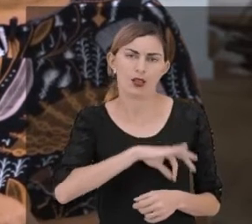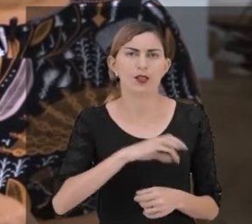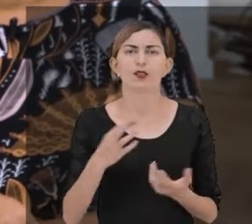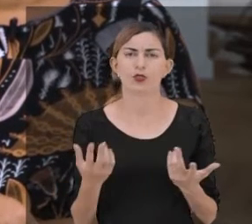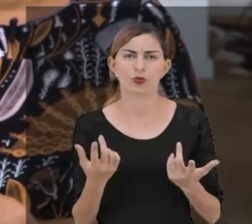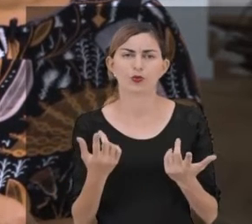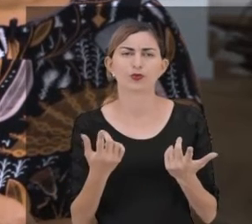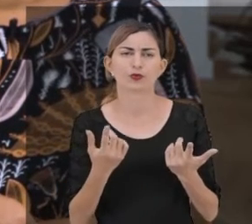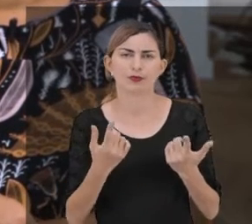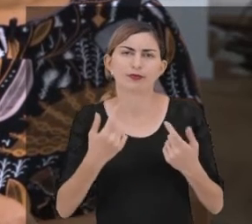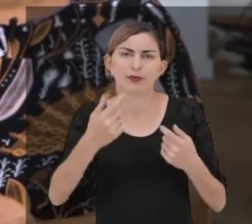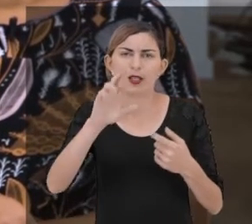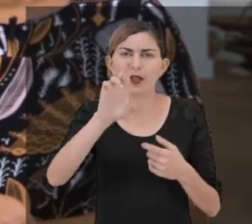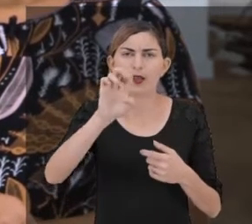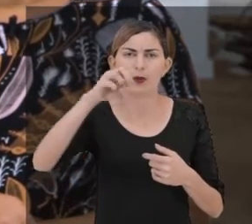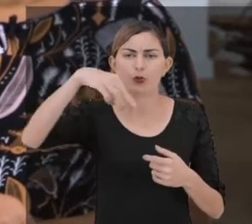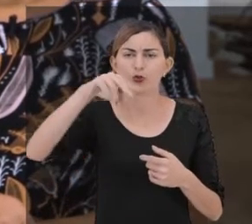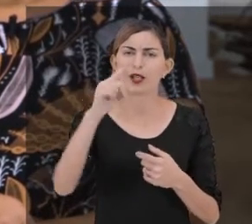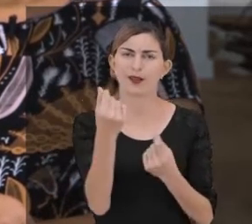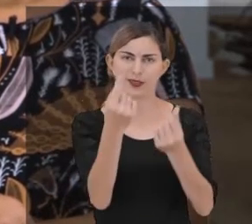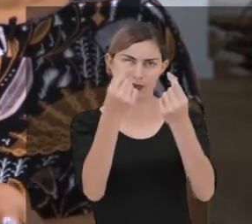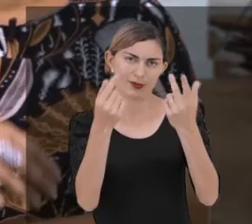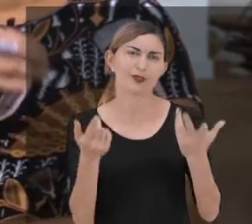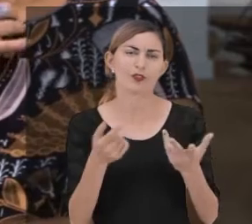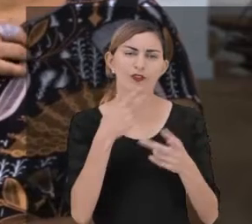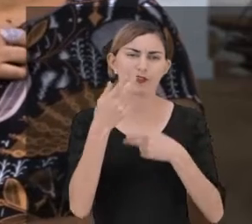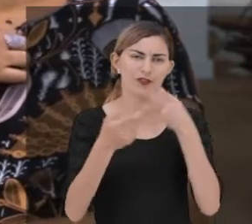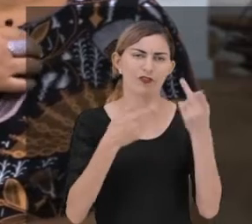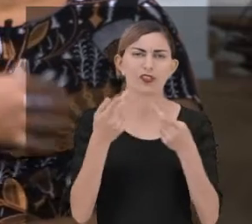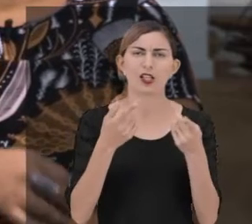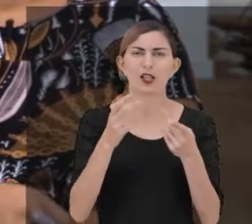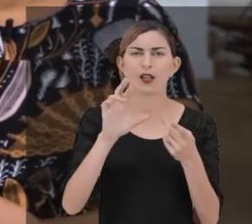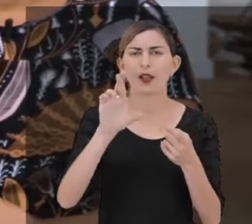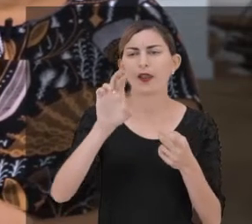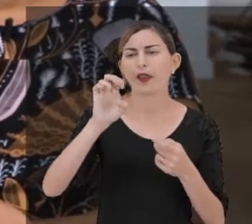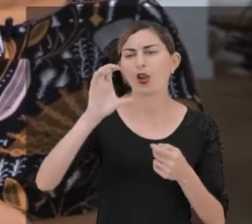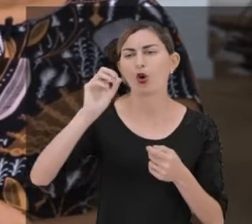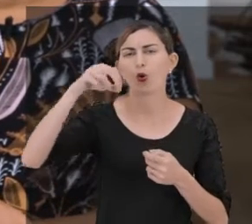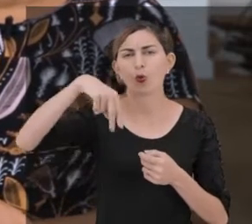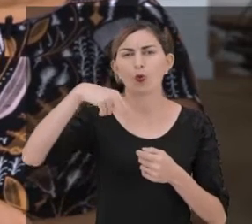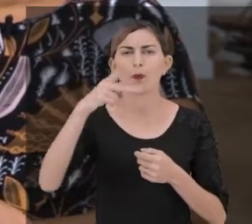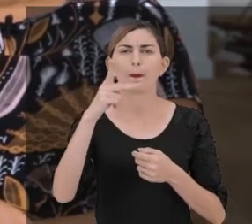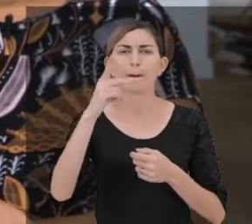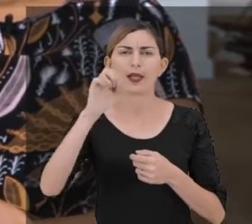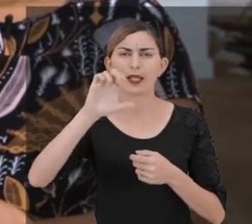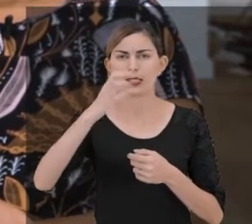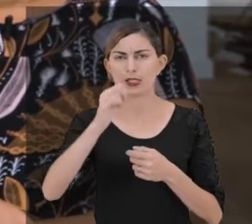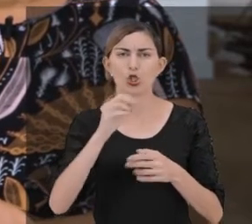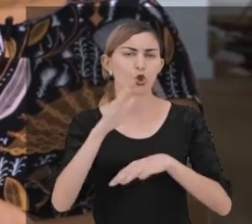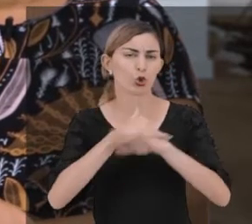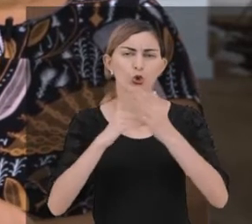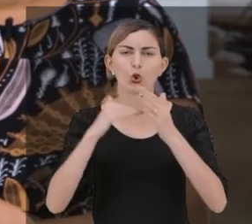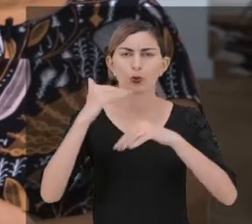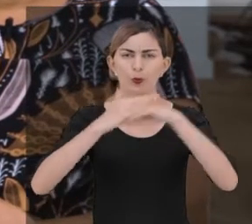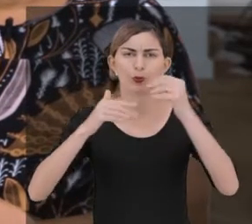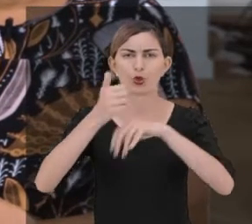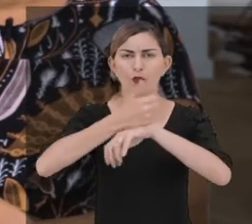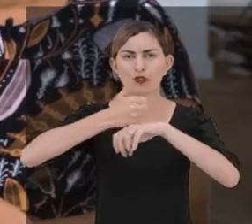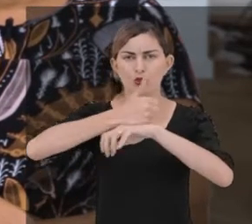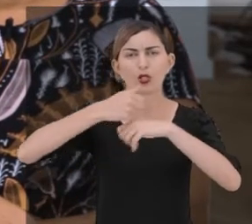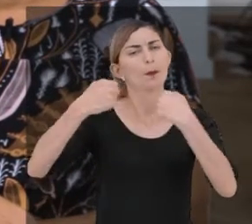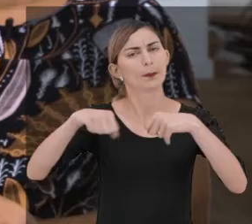a Venato, como vocês já estudaram, falam muito dessa questão da recompensa. Todo profissional precisa ter